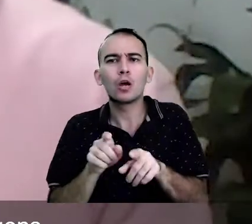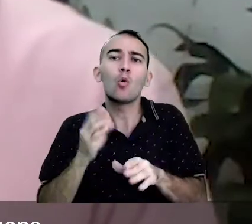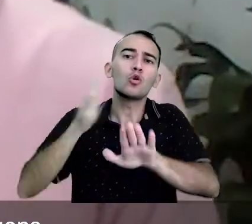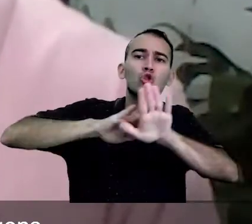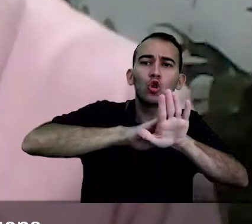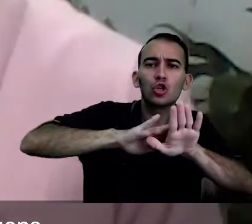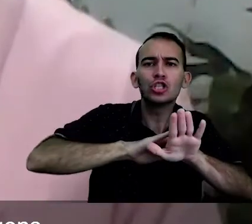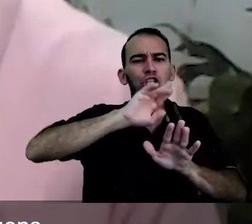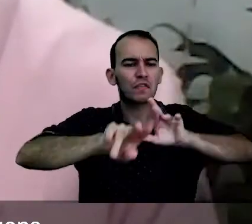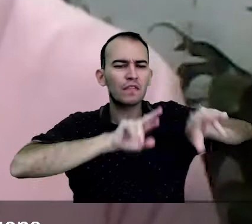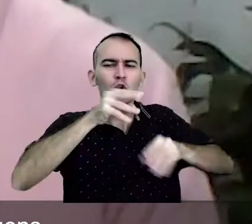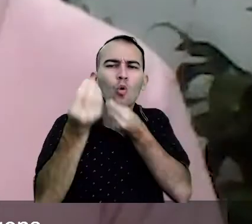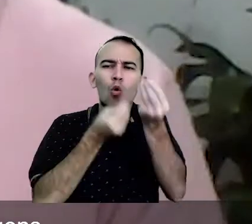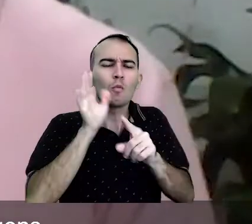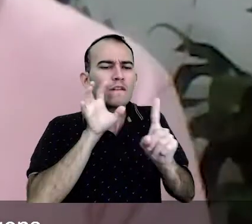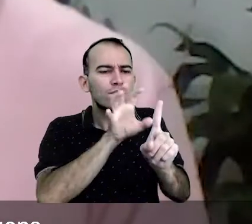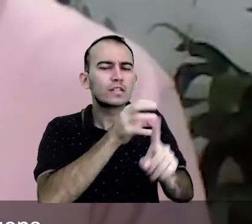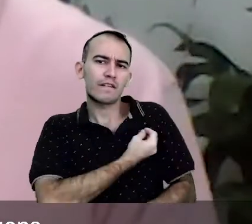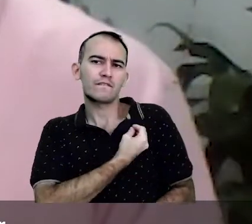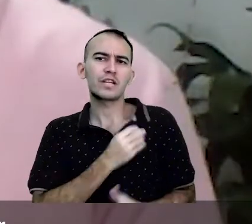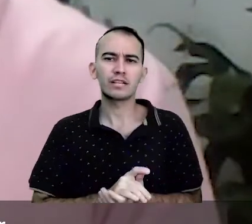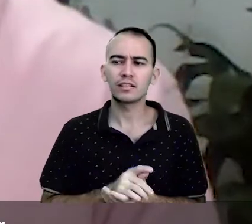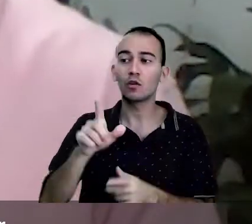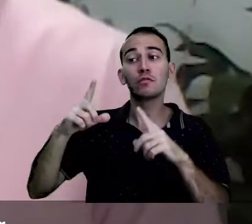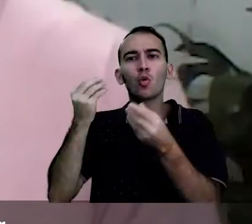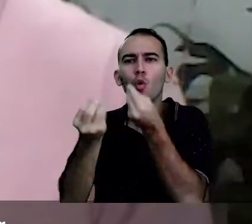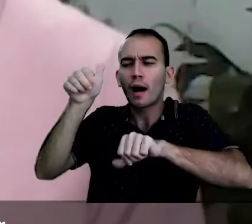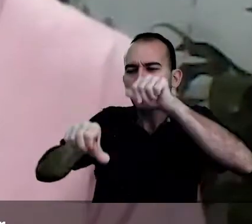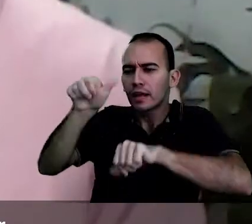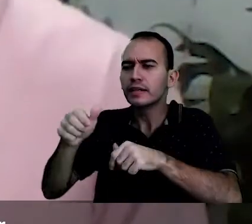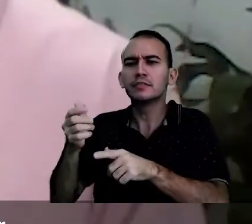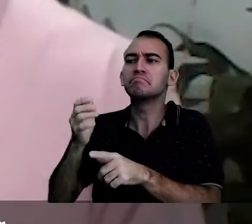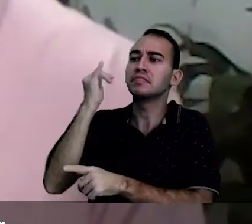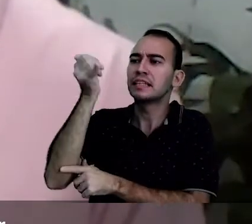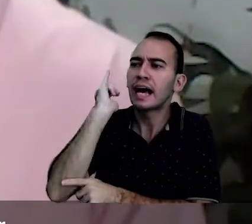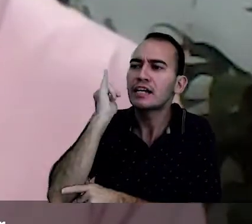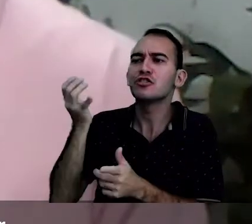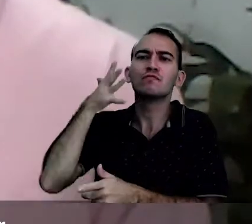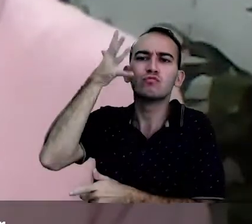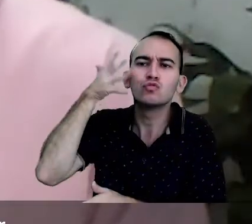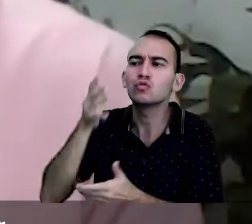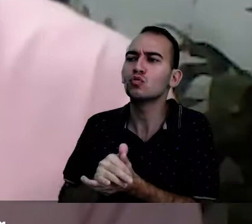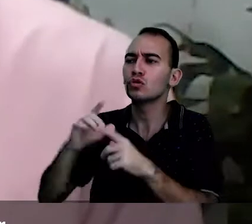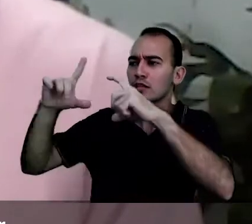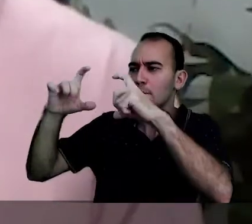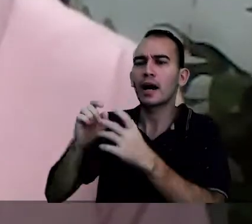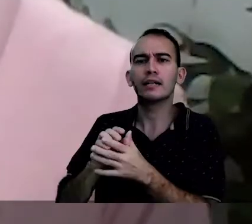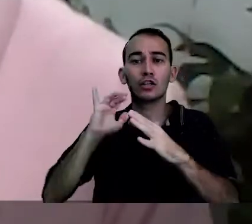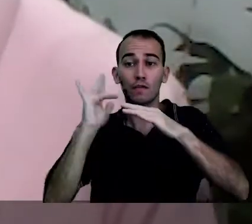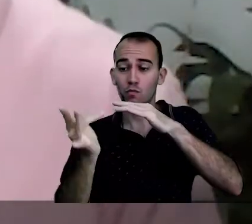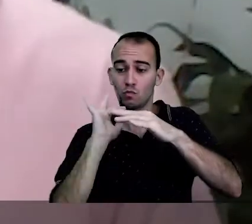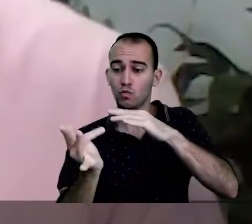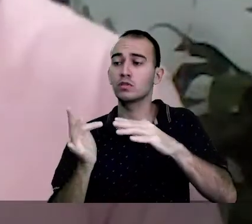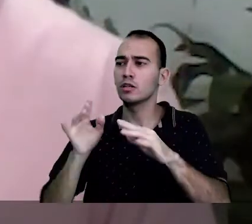as tecnologias, discursos, imagens e opinião pública das redes sociais para mapear